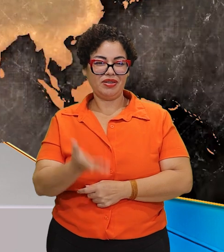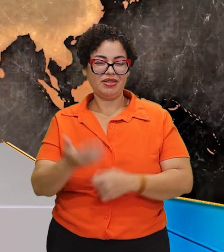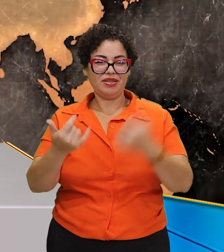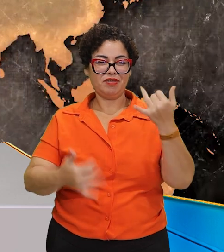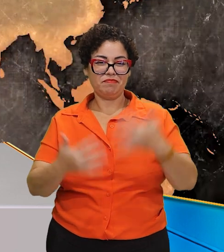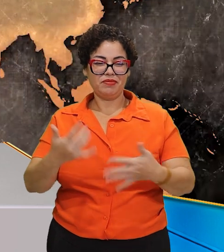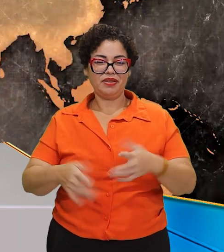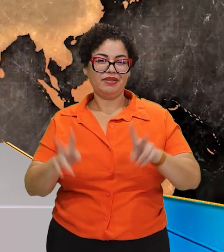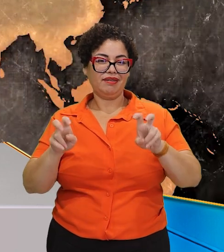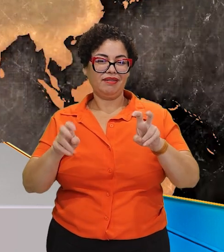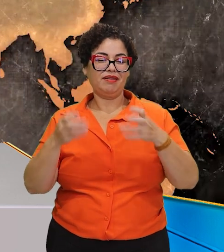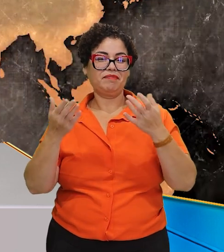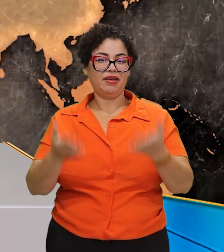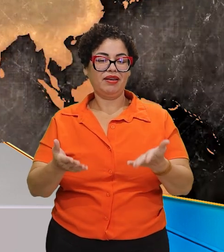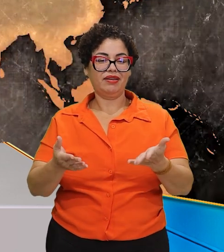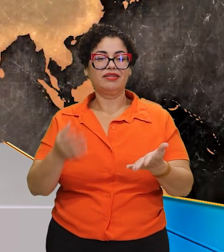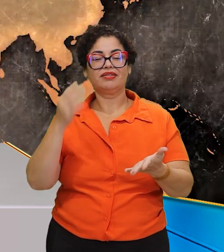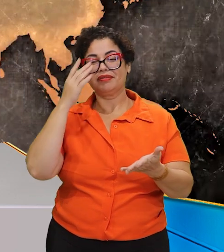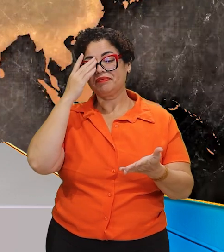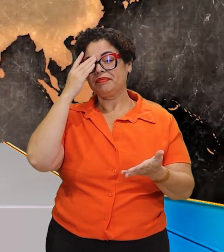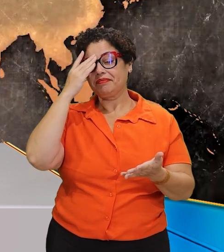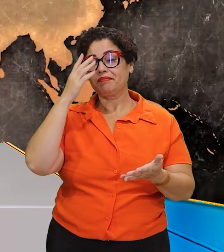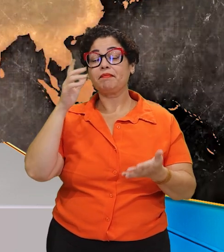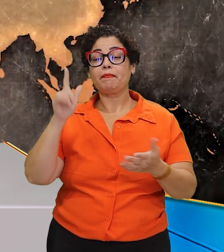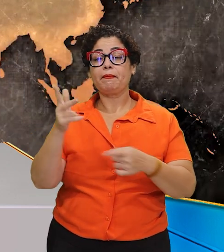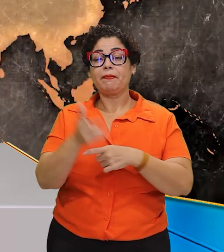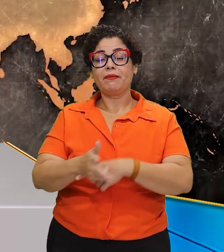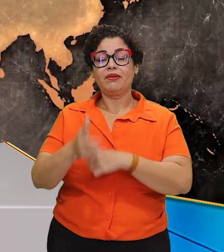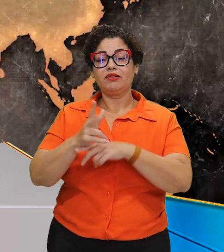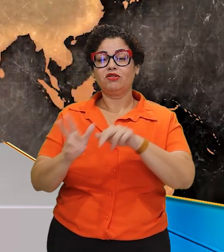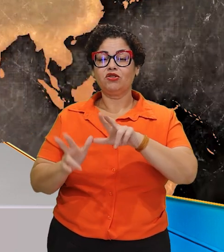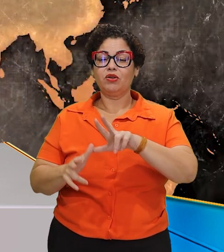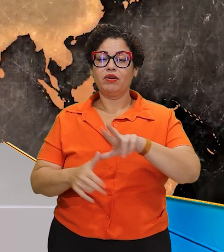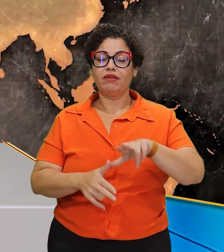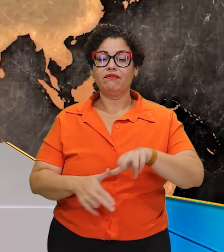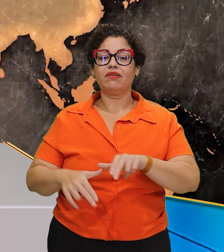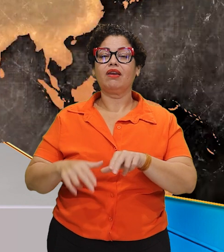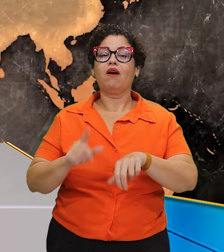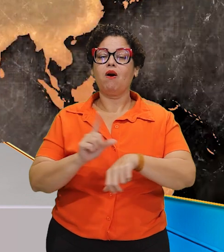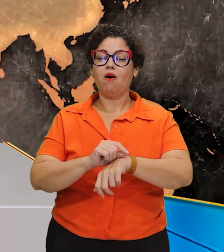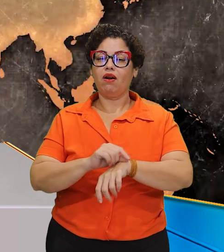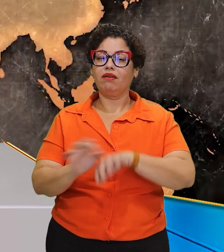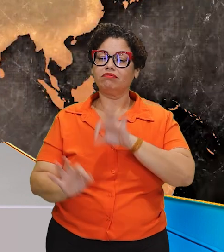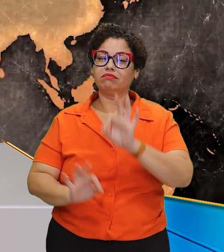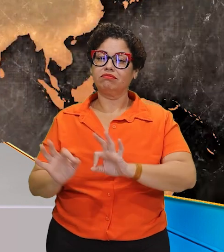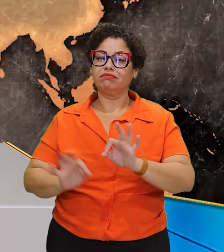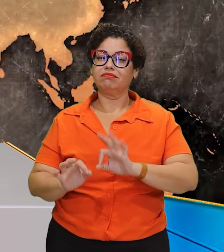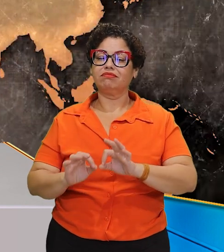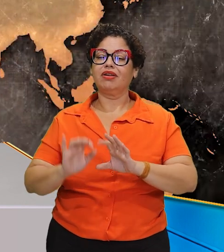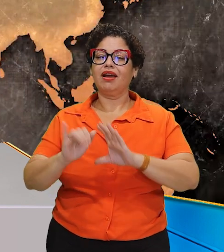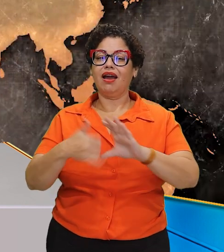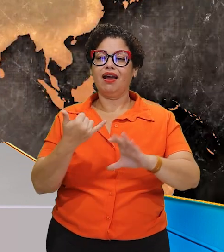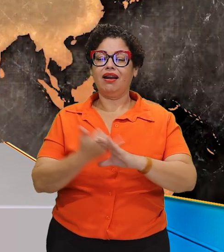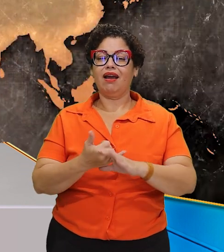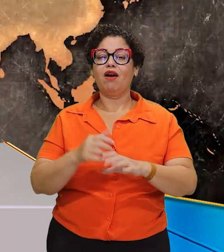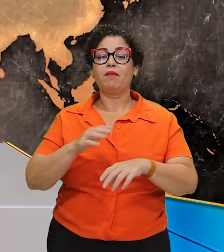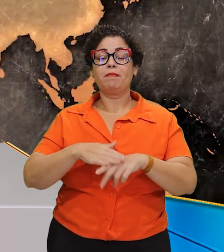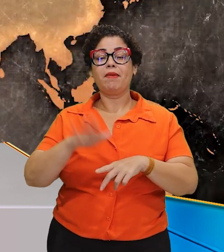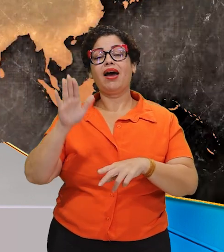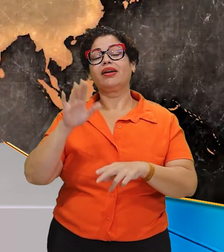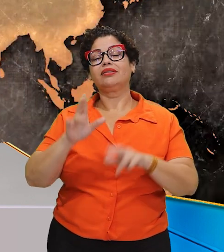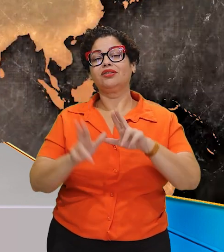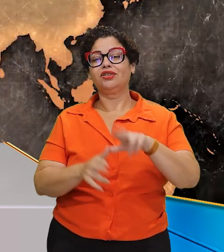assistiram explicando sobre esse assunto foram retirados do vídeo Geografia, Fusos Horários, do canal Mais Geo lá no